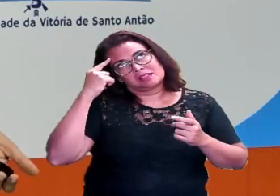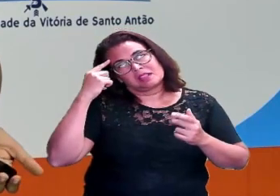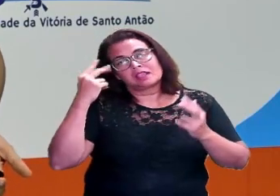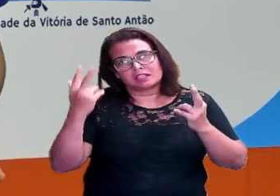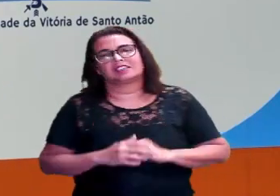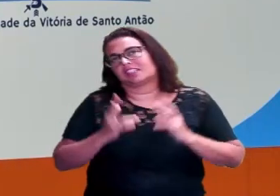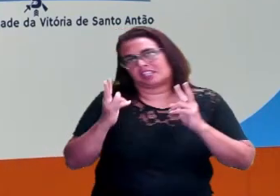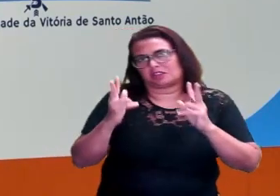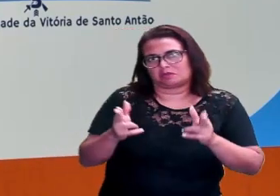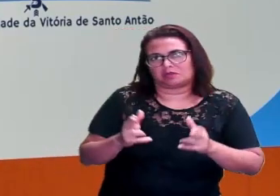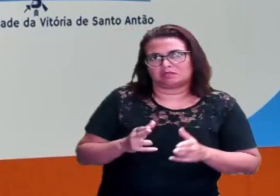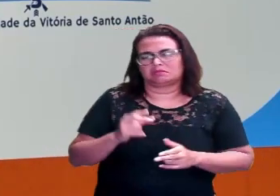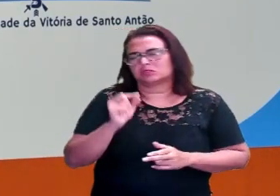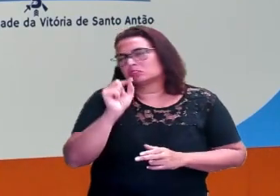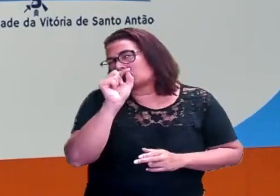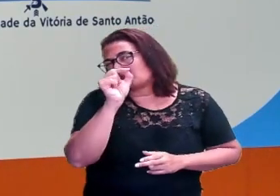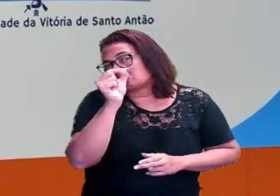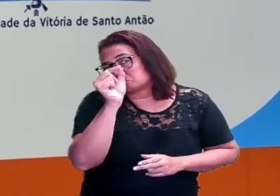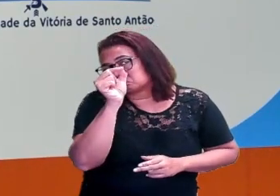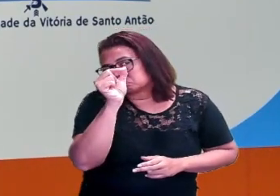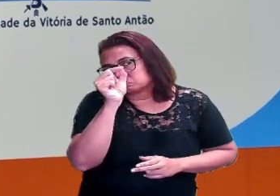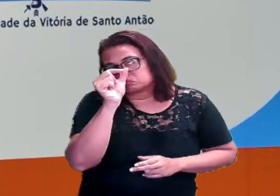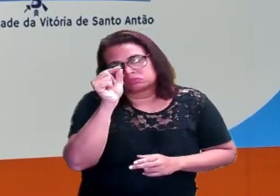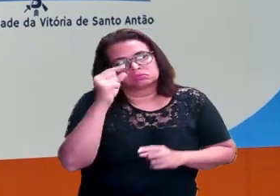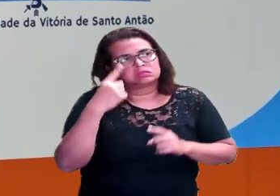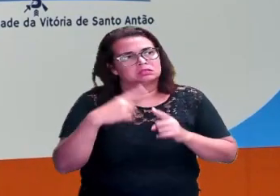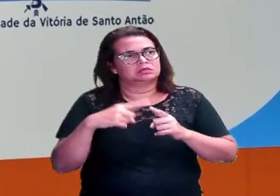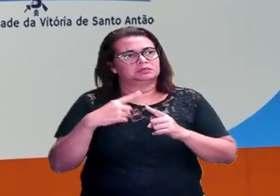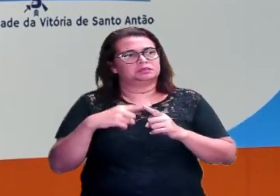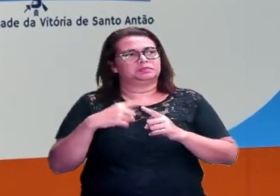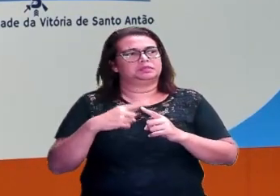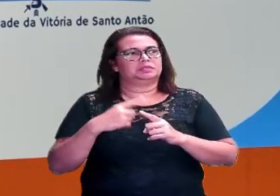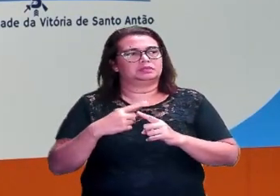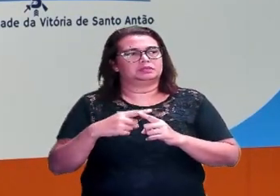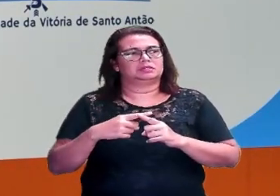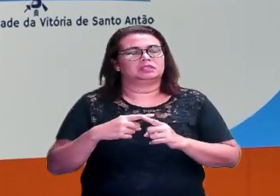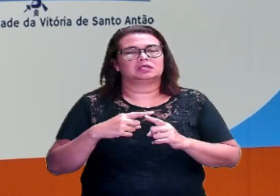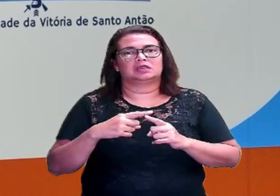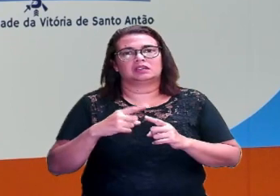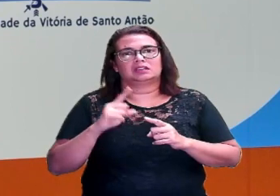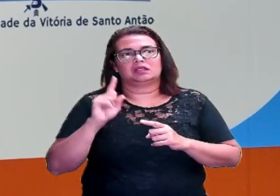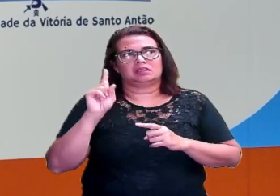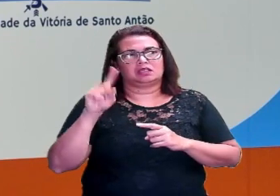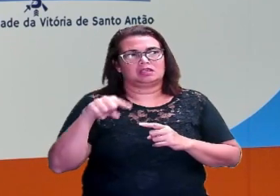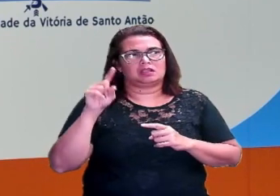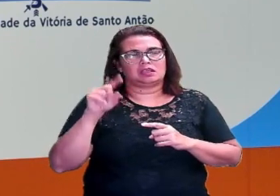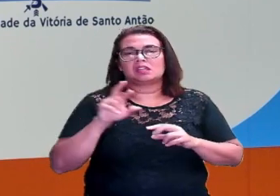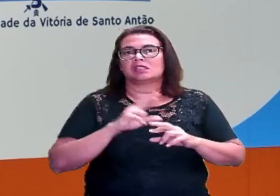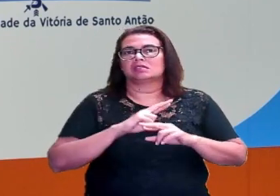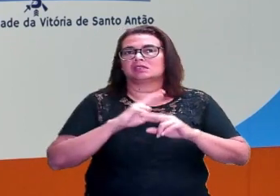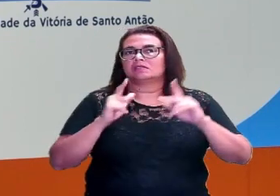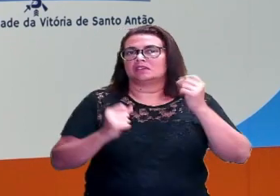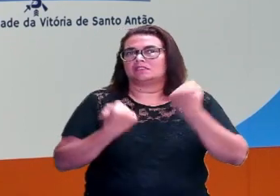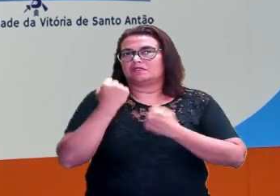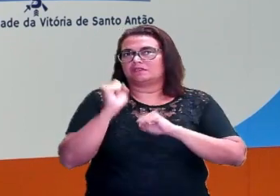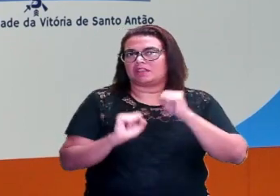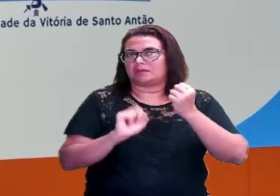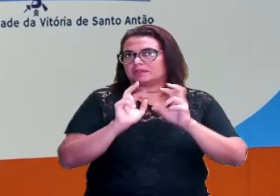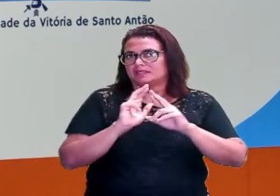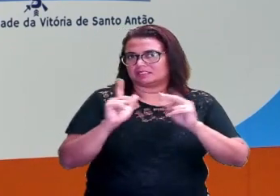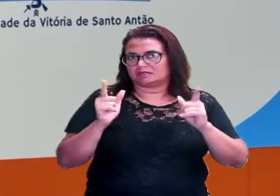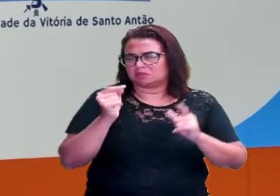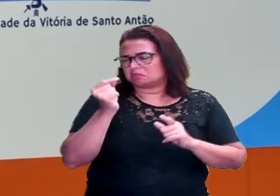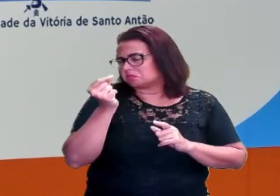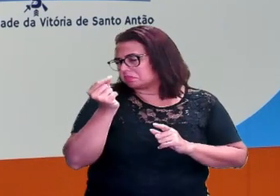mesma medida. Passou só um pouquinho, porque a fabricação são diferentes, então ele passa só um